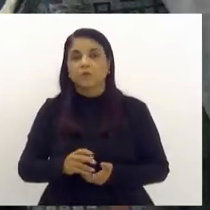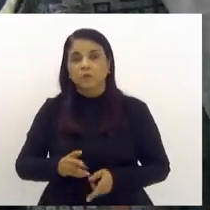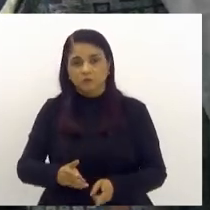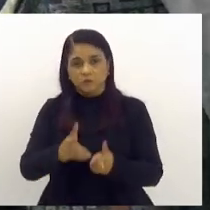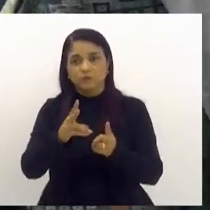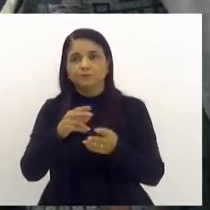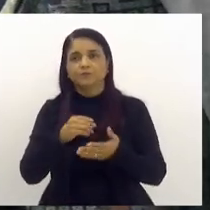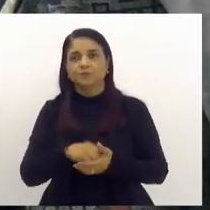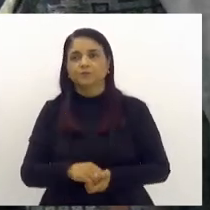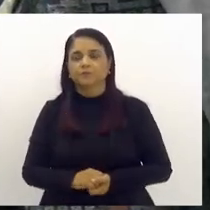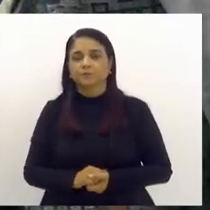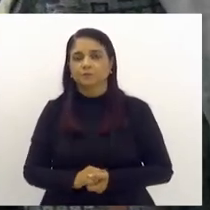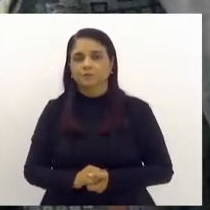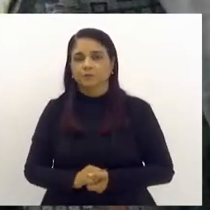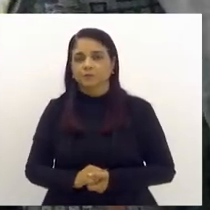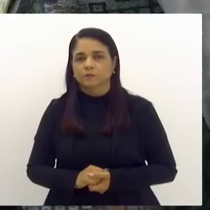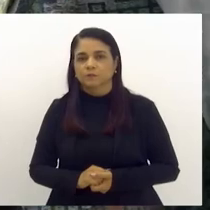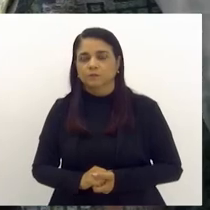Continuo.